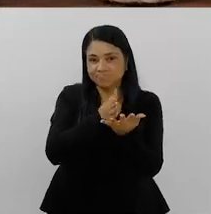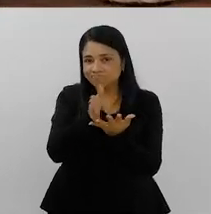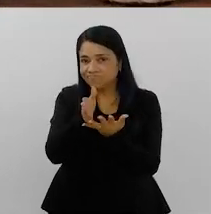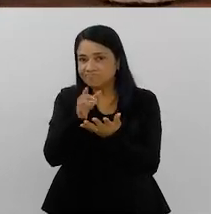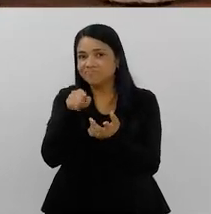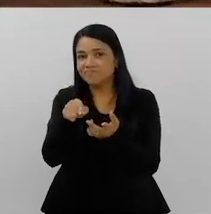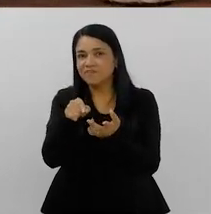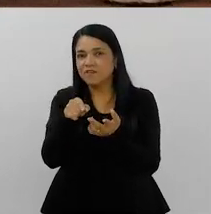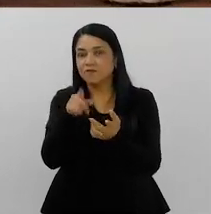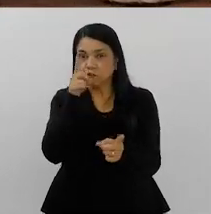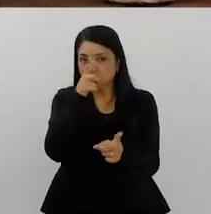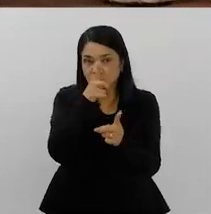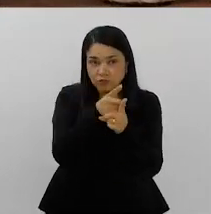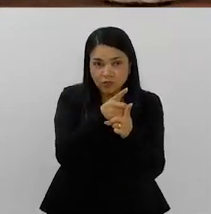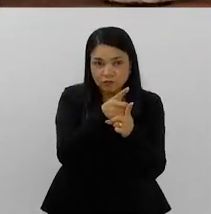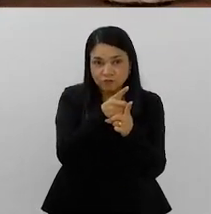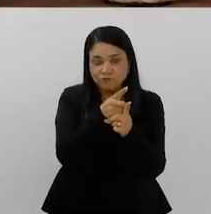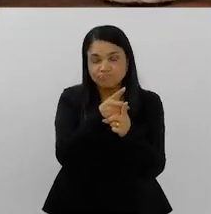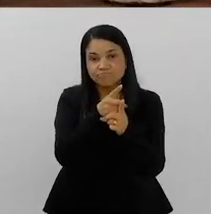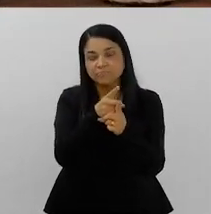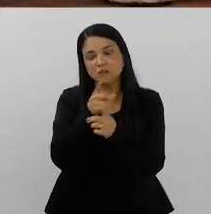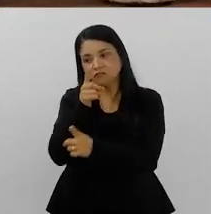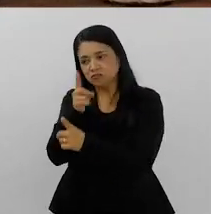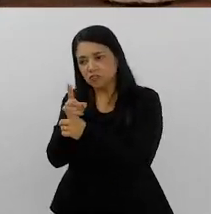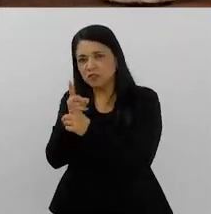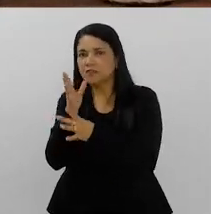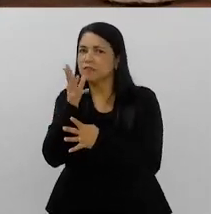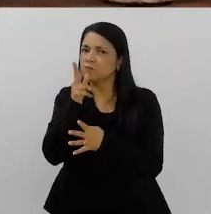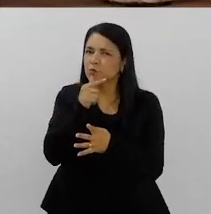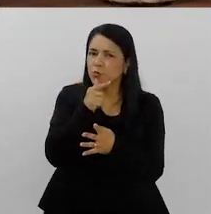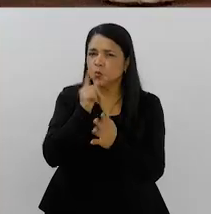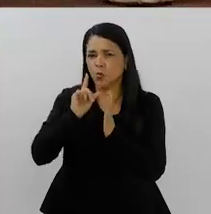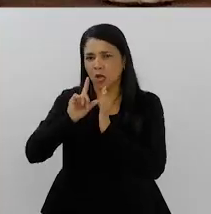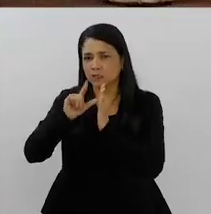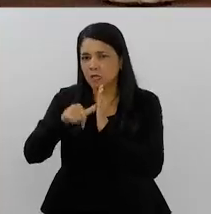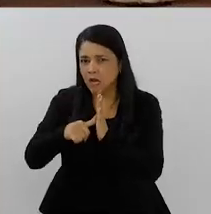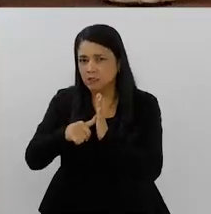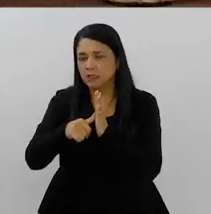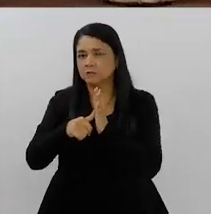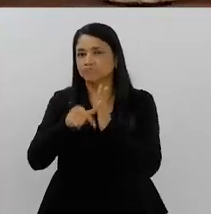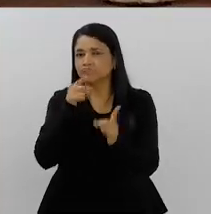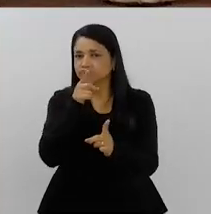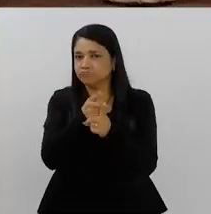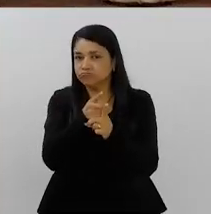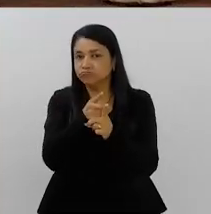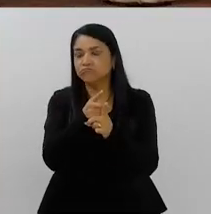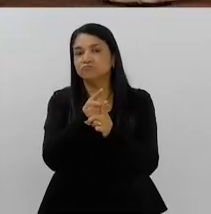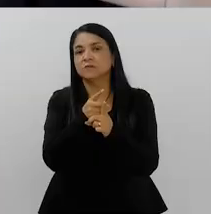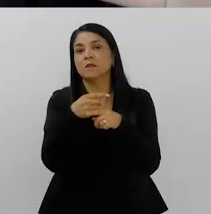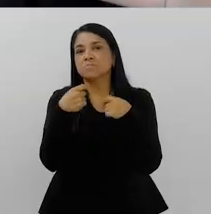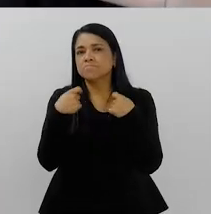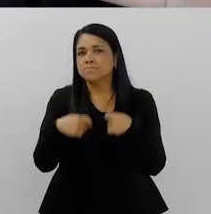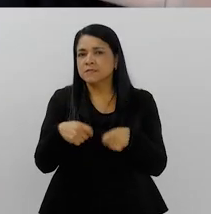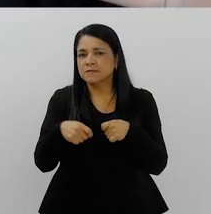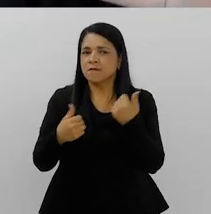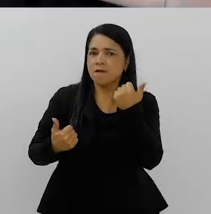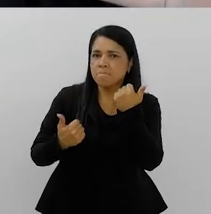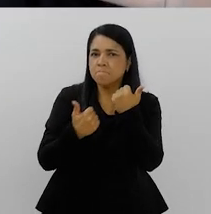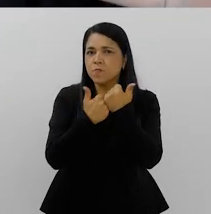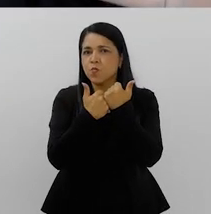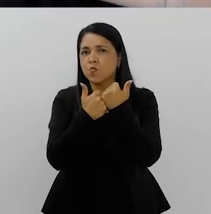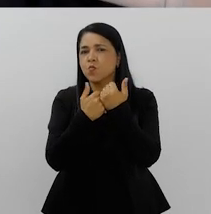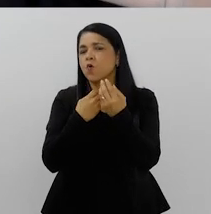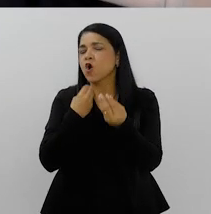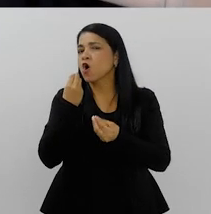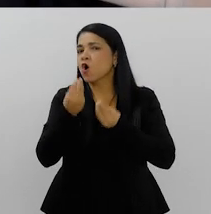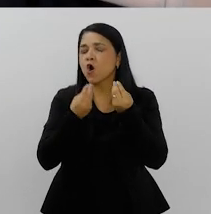também foi diagnosticada foi um um um diagnóstico extenso tardo temos a questão de precisar